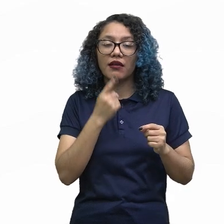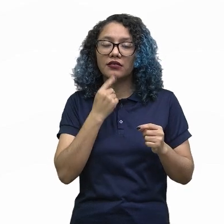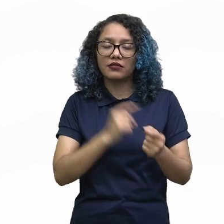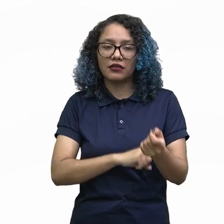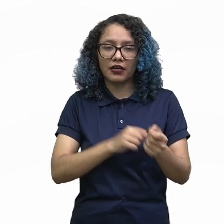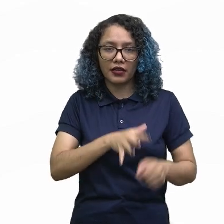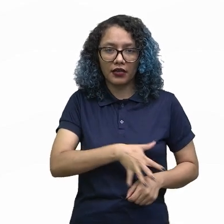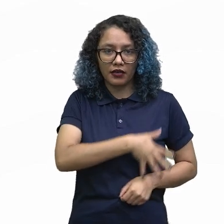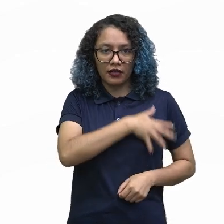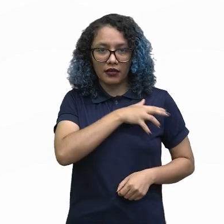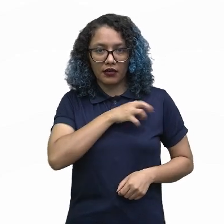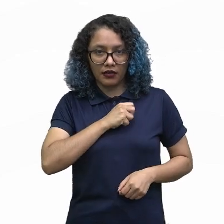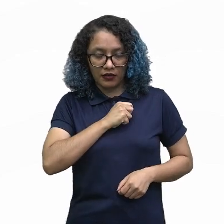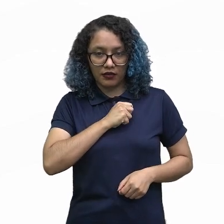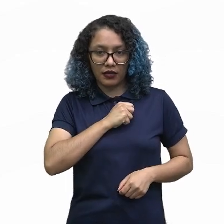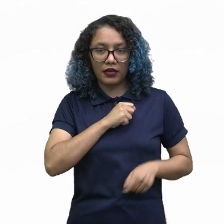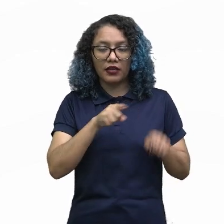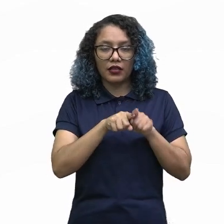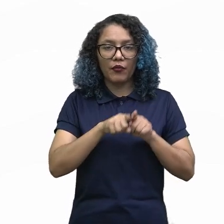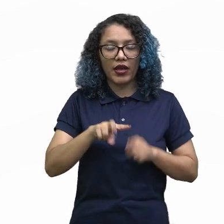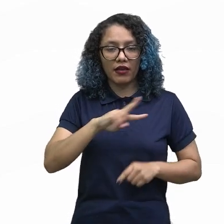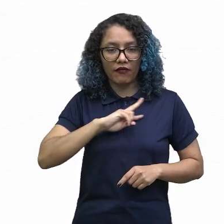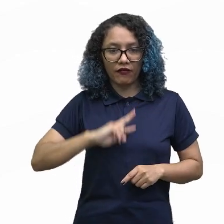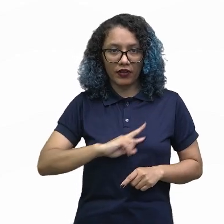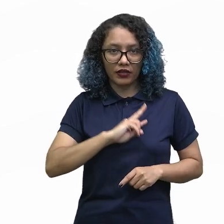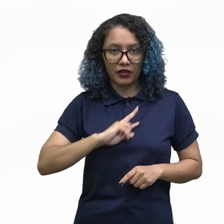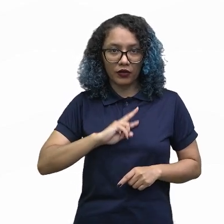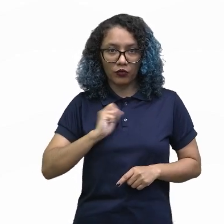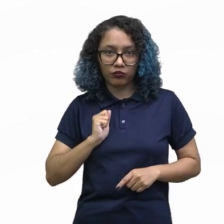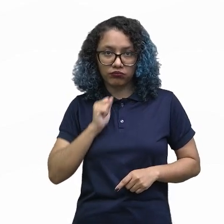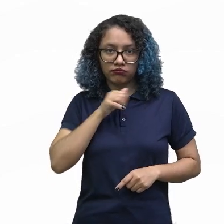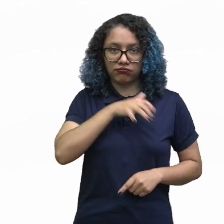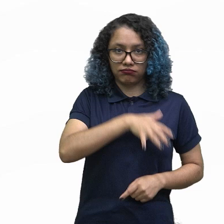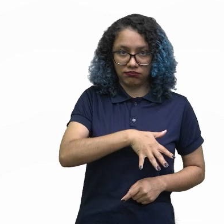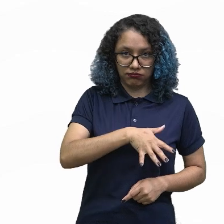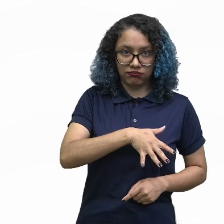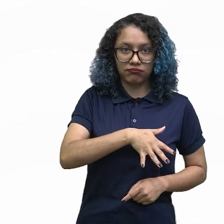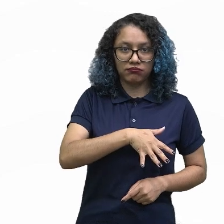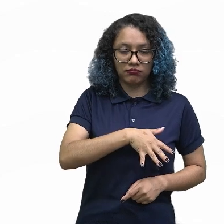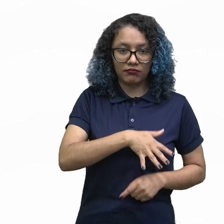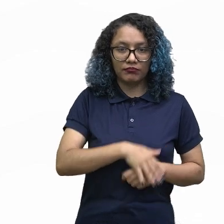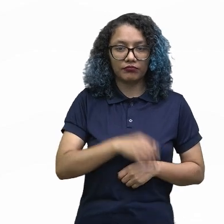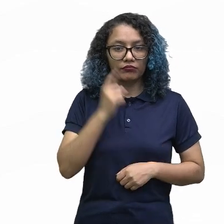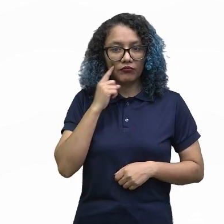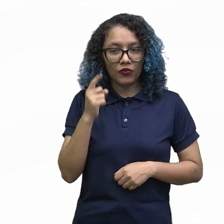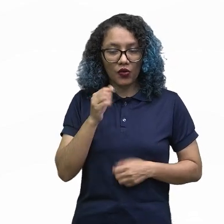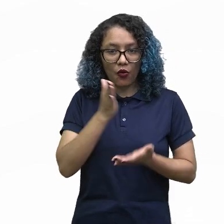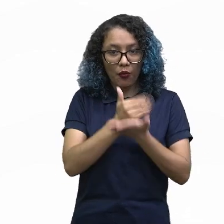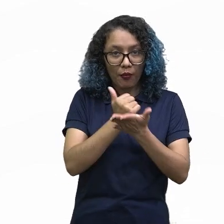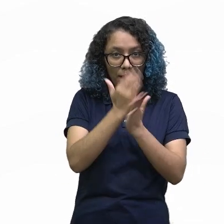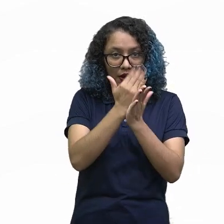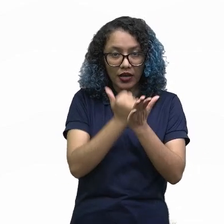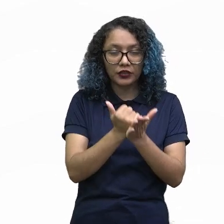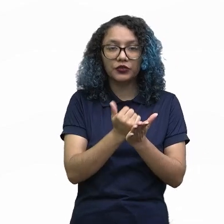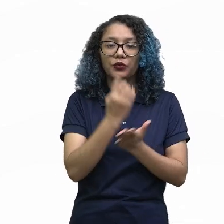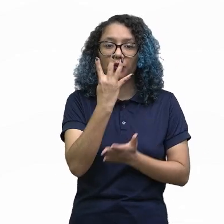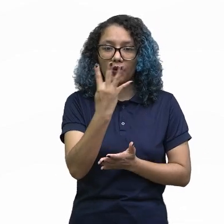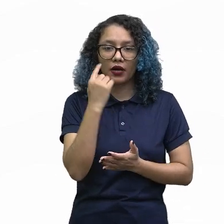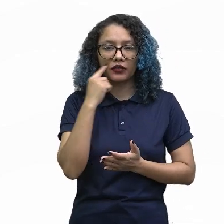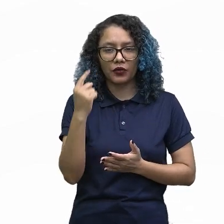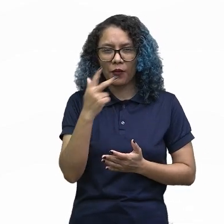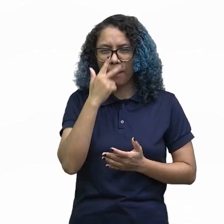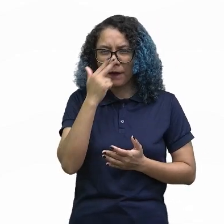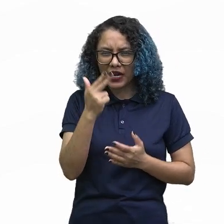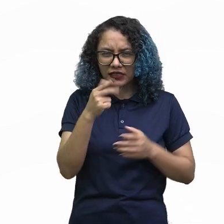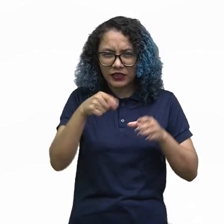e 2 ventrículos, tá? Pelos quais o sangue sai do coração. Então, olha aí, nós temos 4 câmaras, né? São como se fossem 4 buracos ali